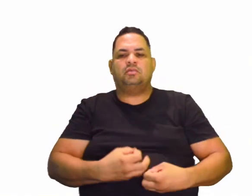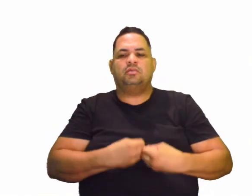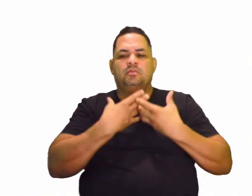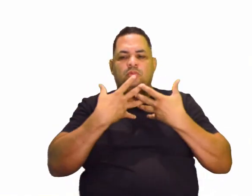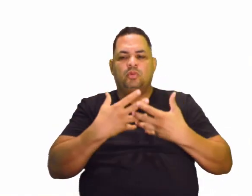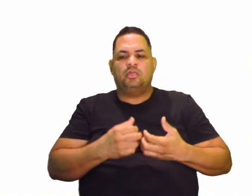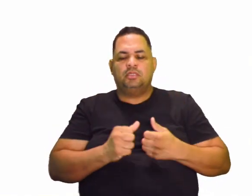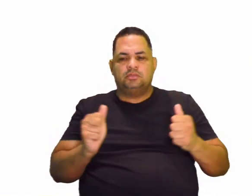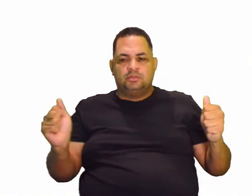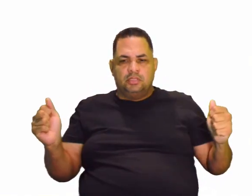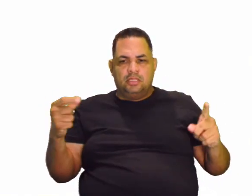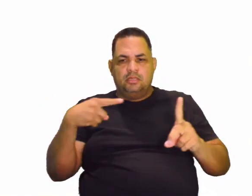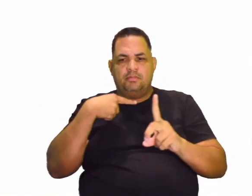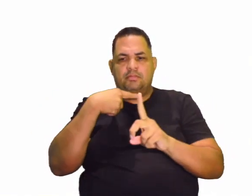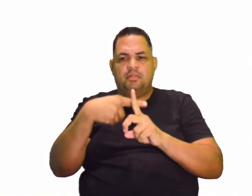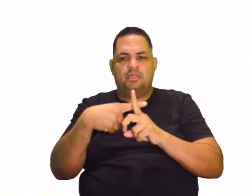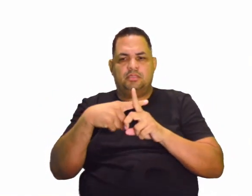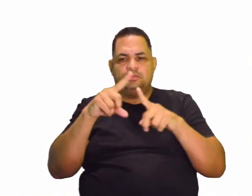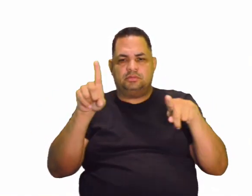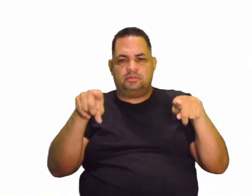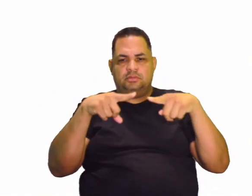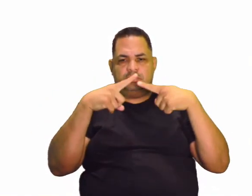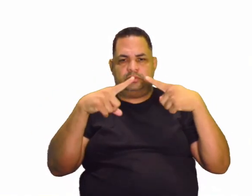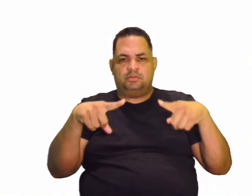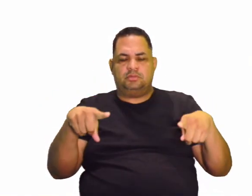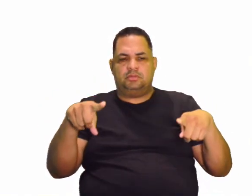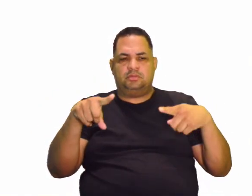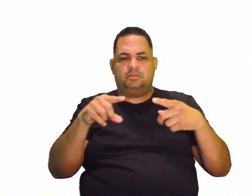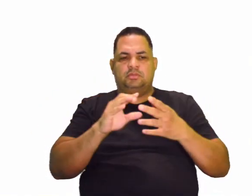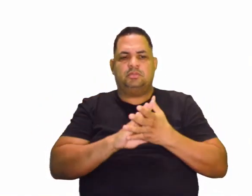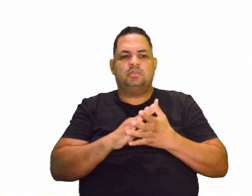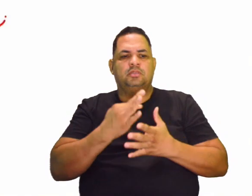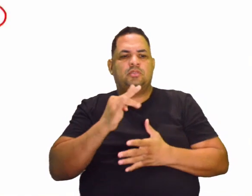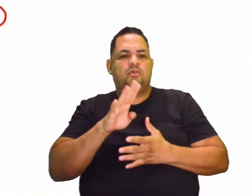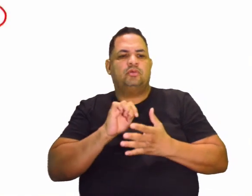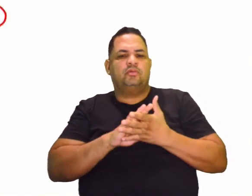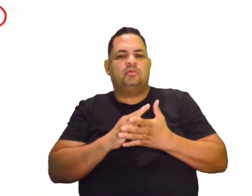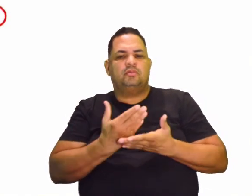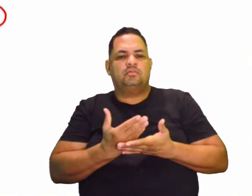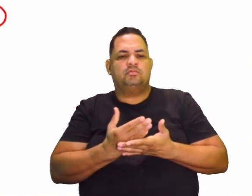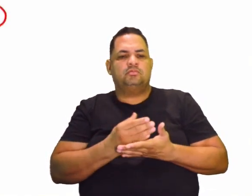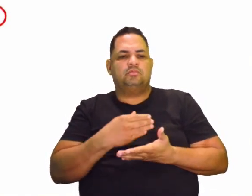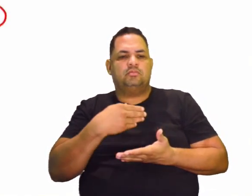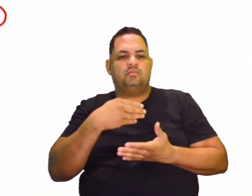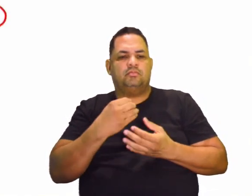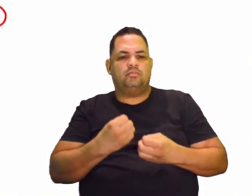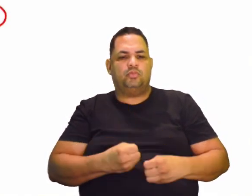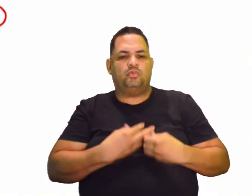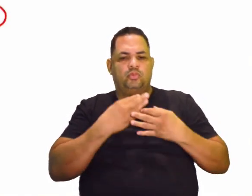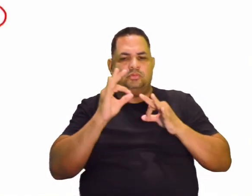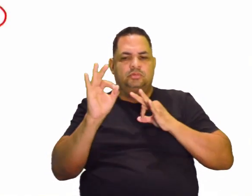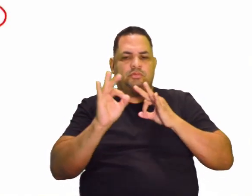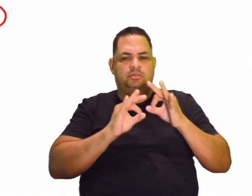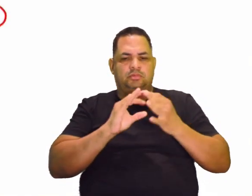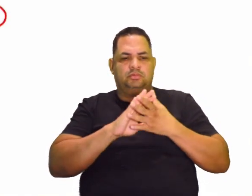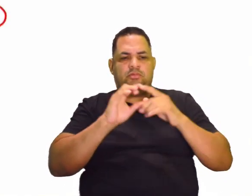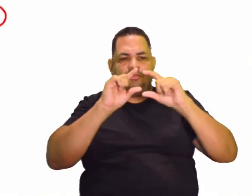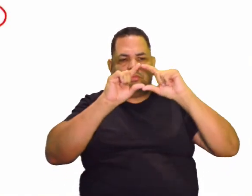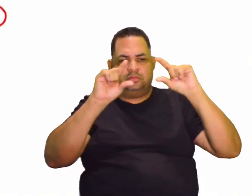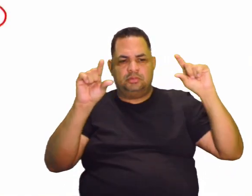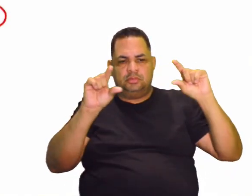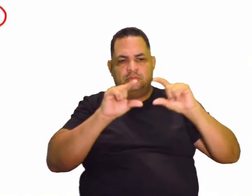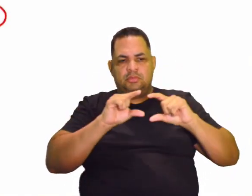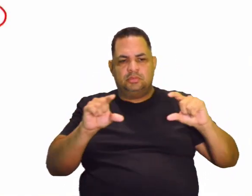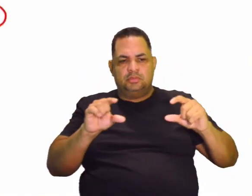música. Então, trova é a poesia formada por uma única estrofe de 7 sílabas